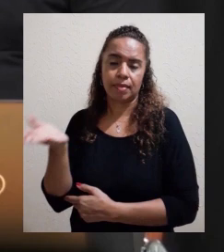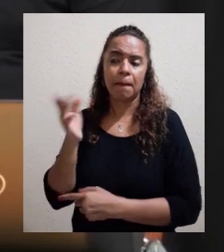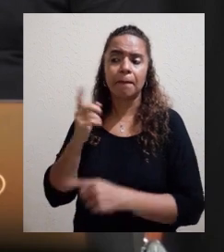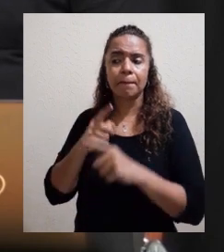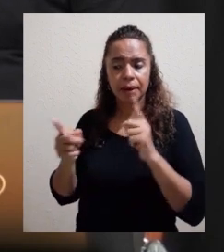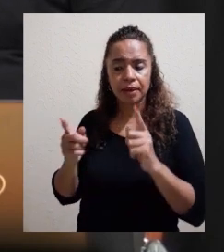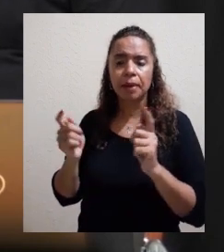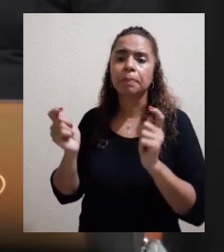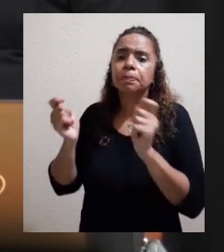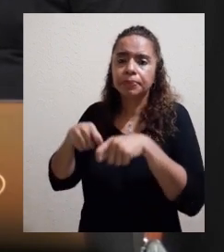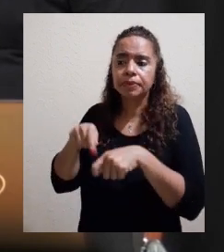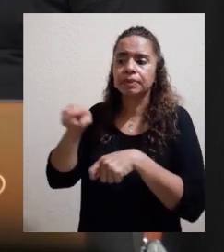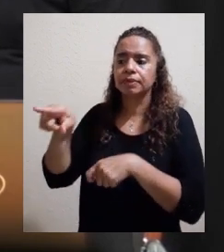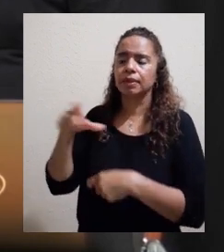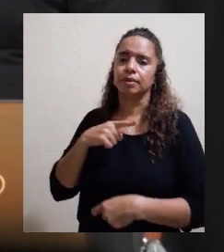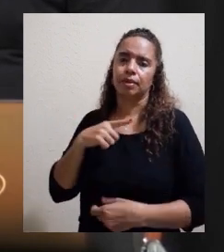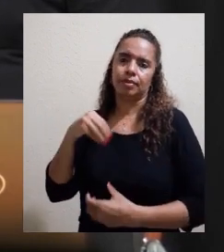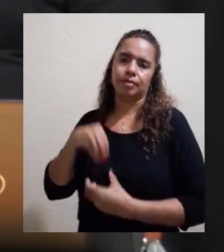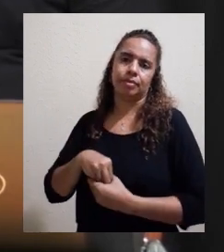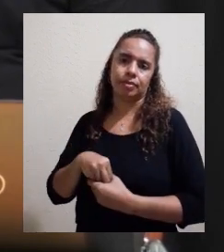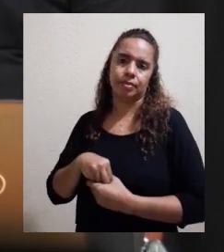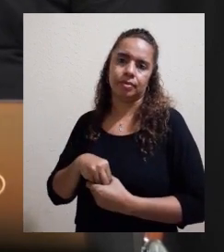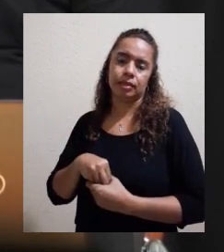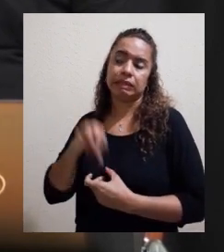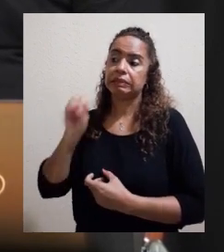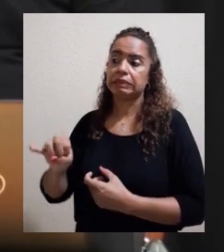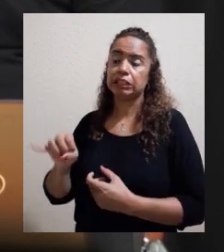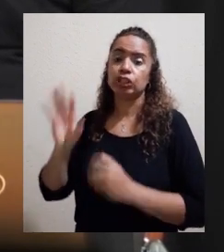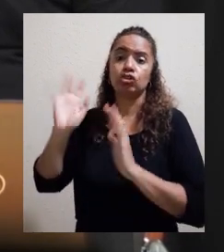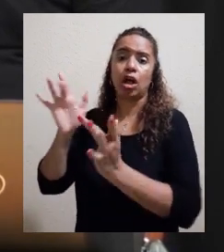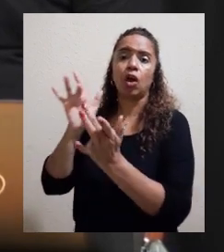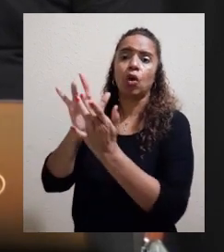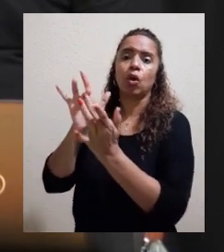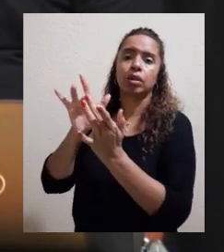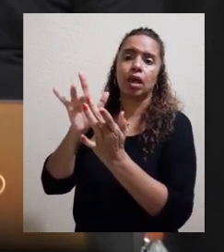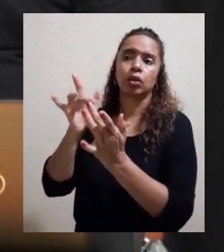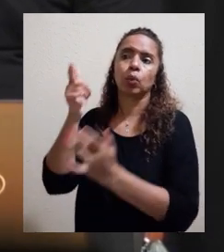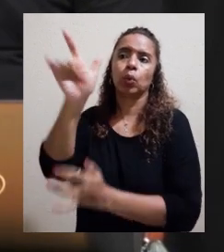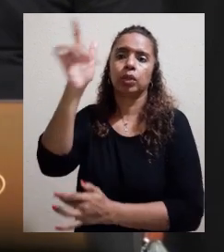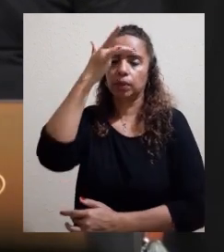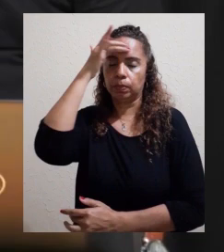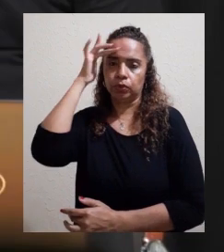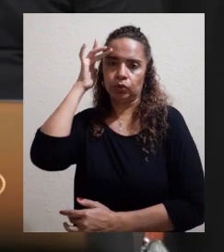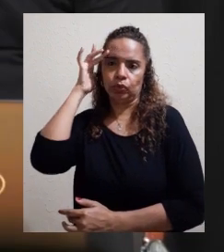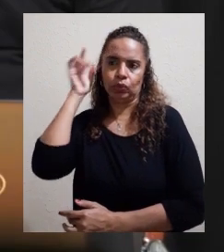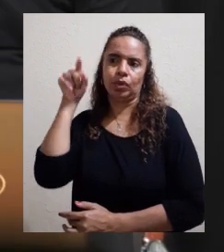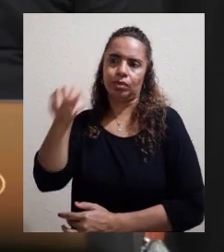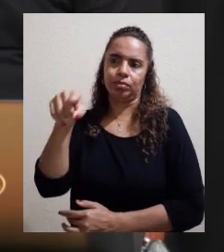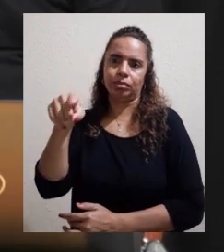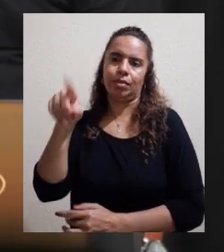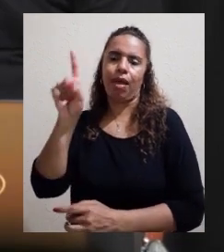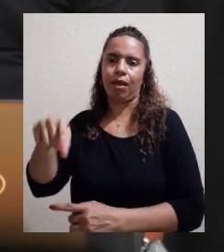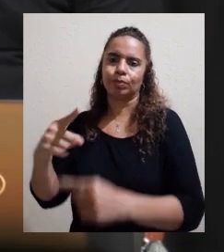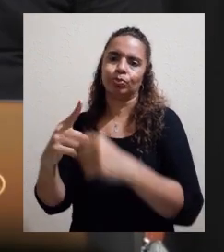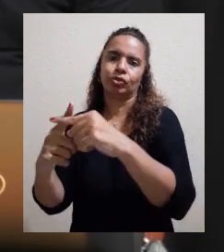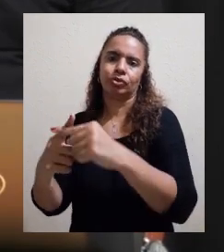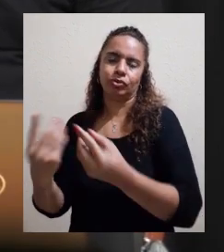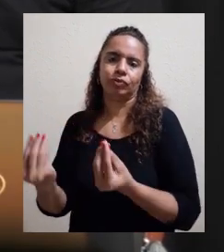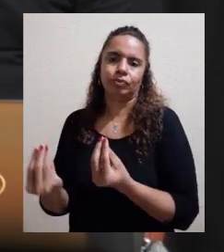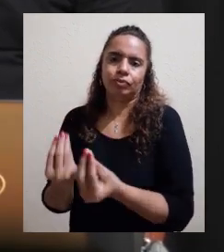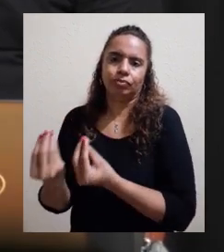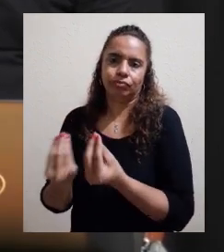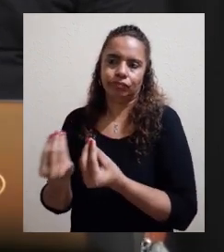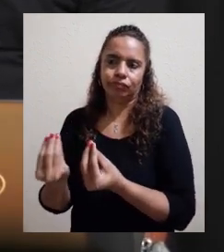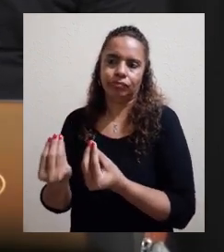chance razoavelmente grande de estar infectada pelo coronavírus, especialmente se ela já entrou em contato, sabe que entrou em contato com um caso suspeito ou confirmado anteriormente.